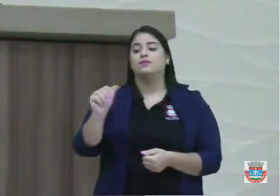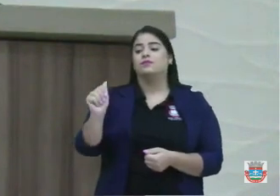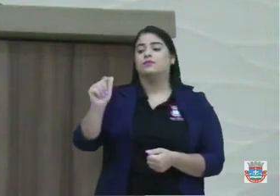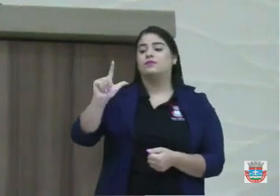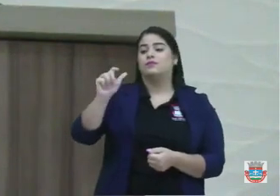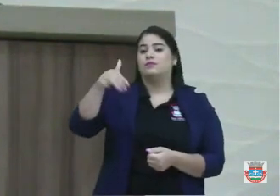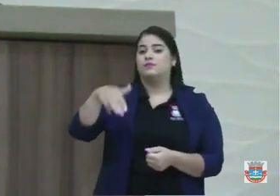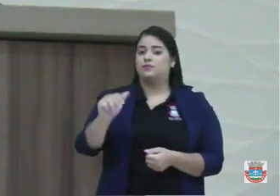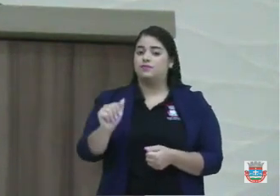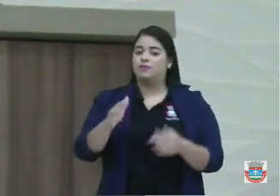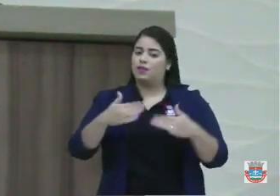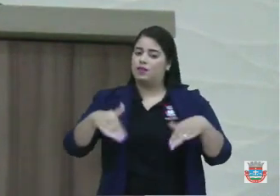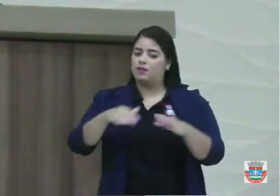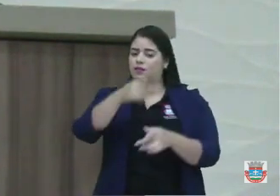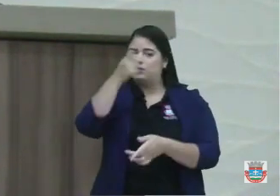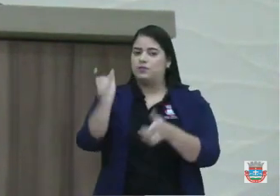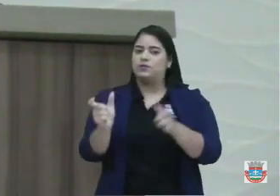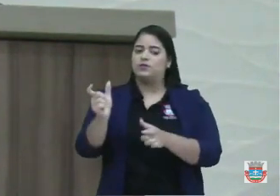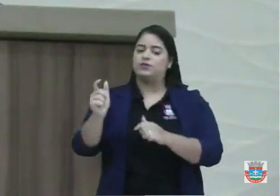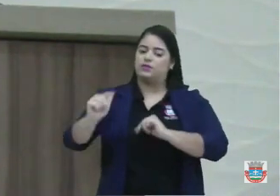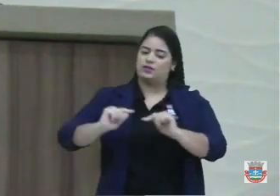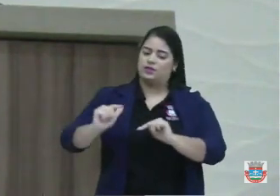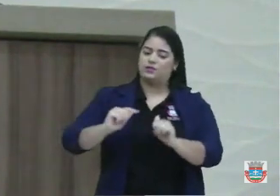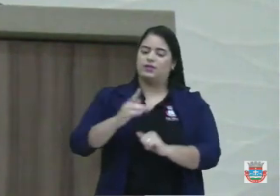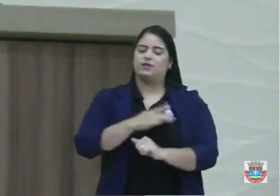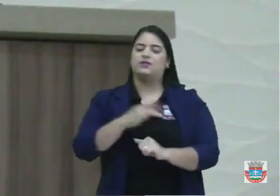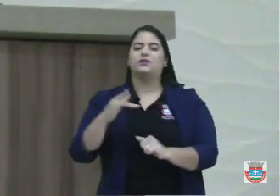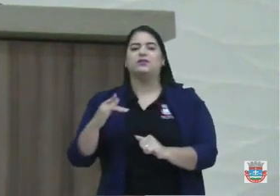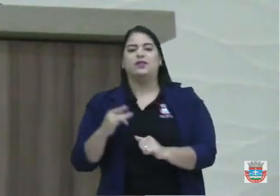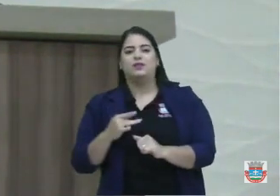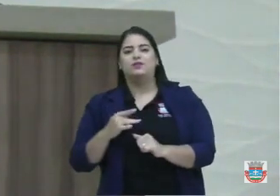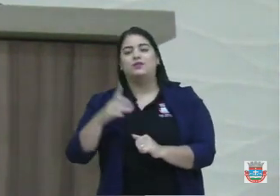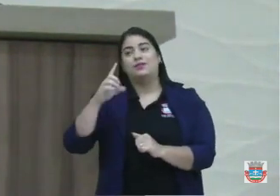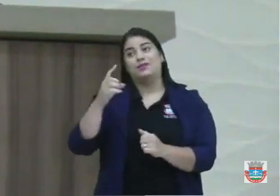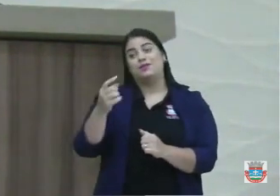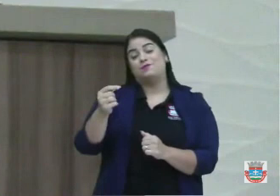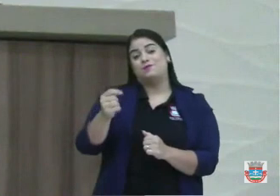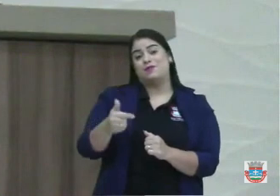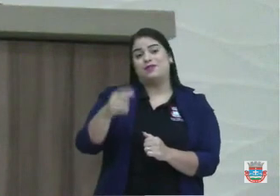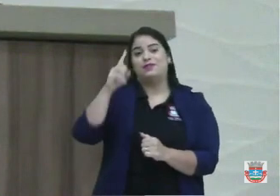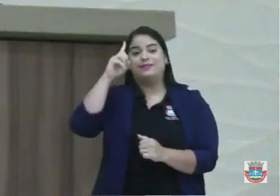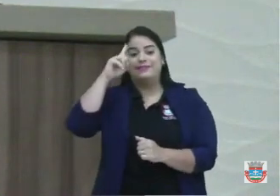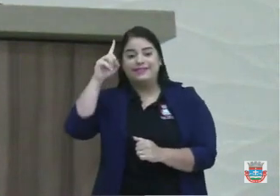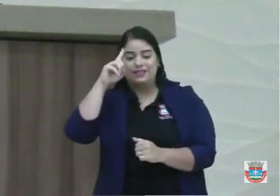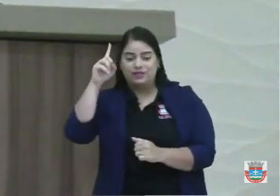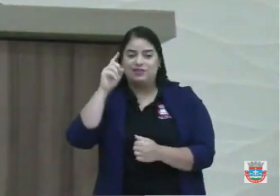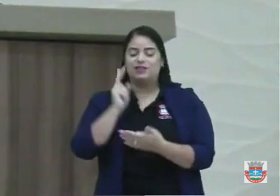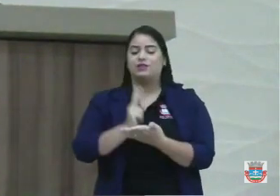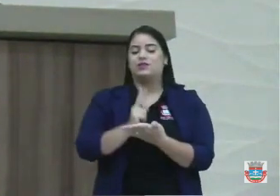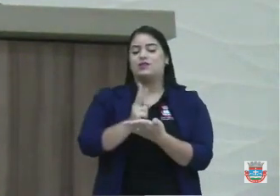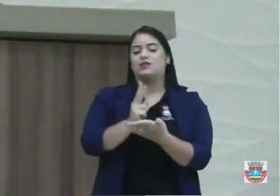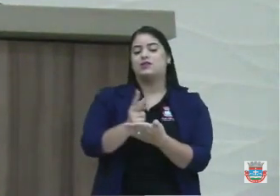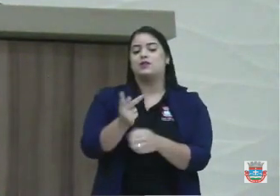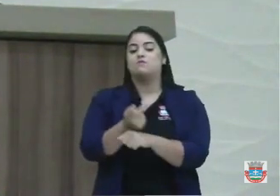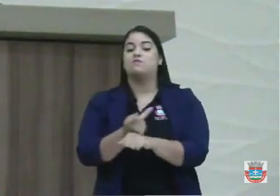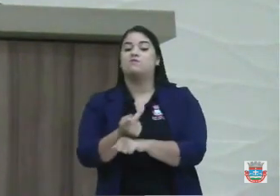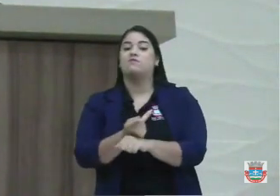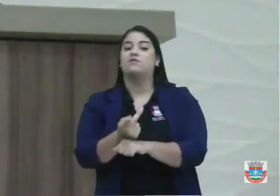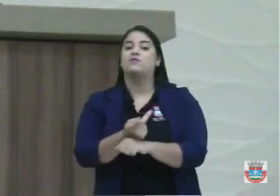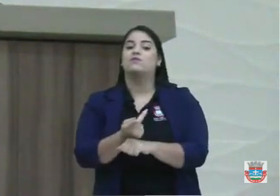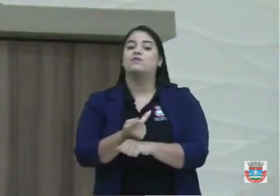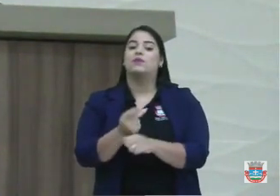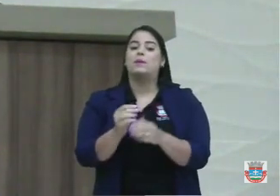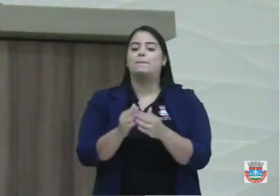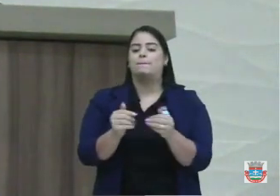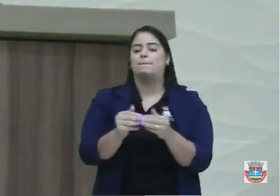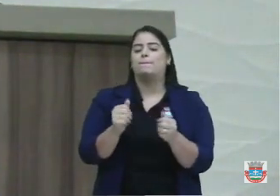funcionários da saúde, que também a gente está ali praticamente todos os dias quando não está viajando, sempre procurando. Pedir